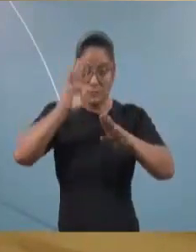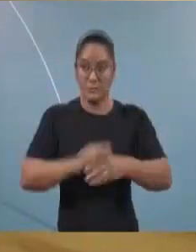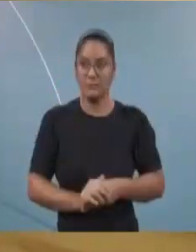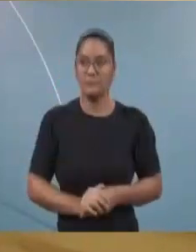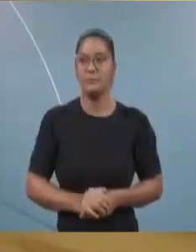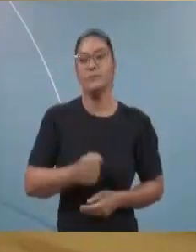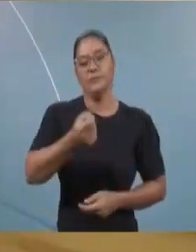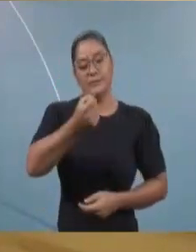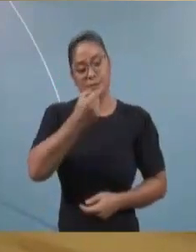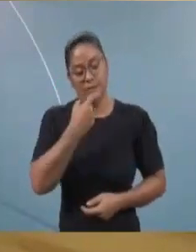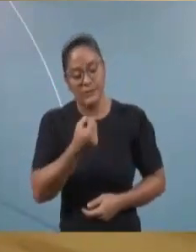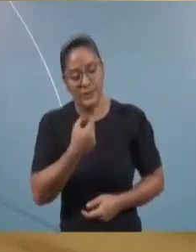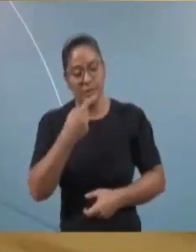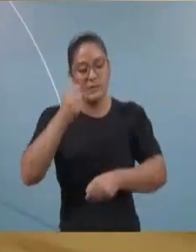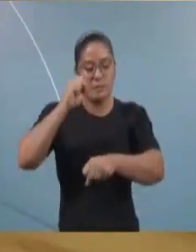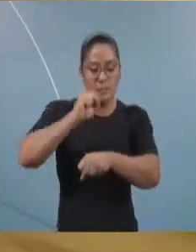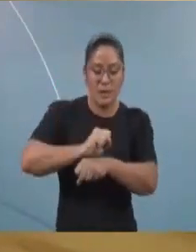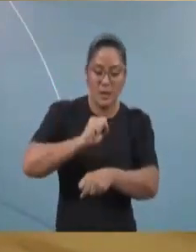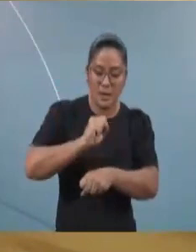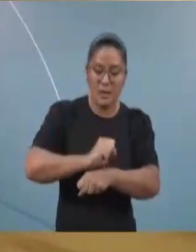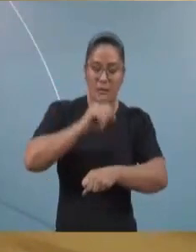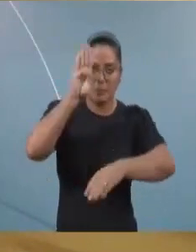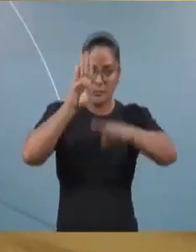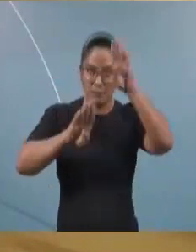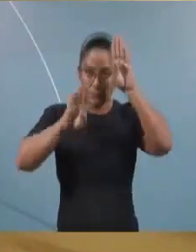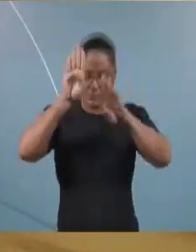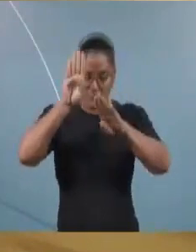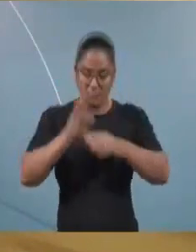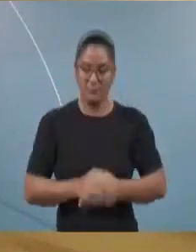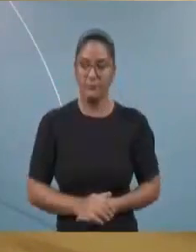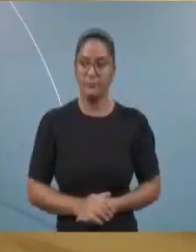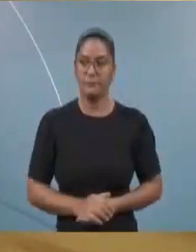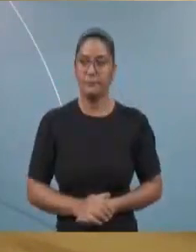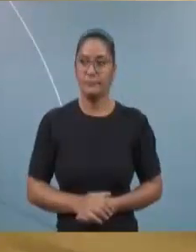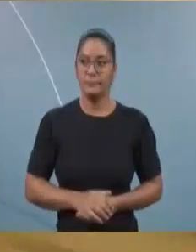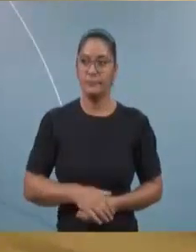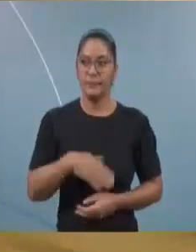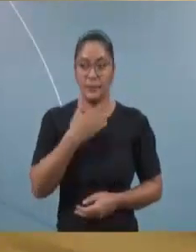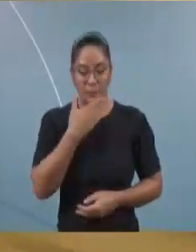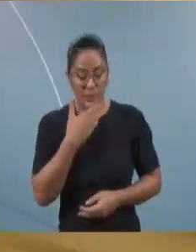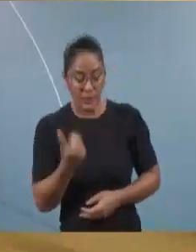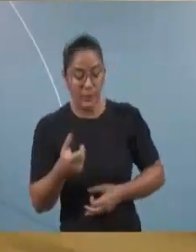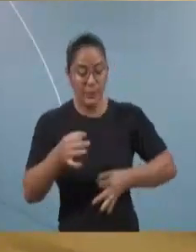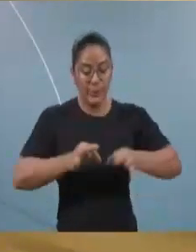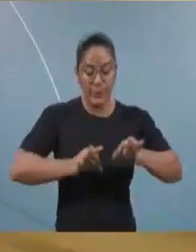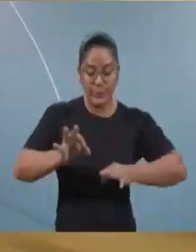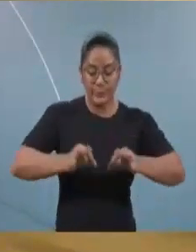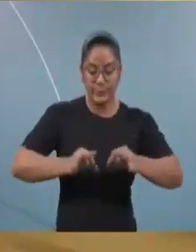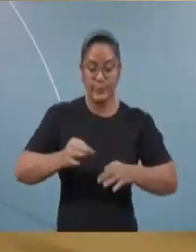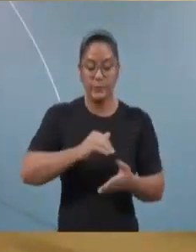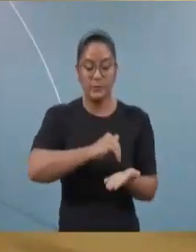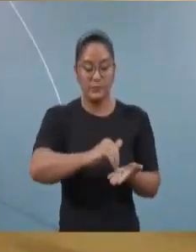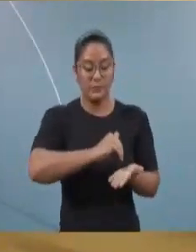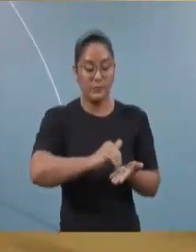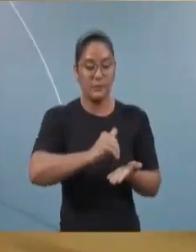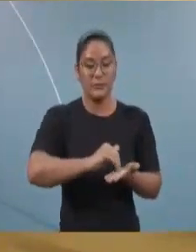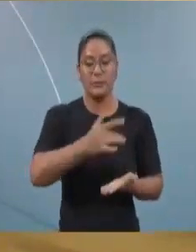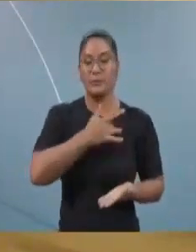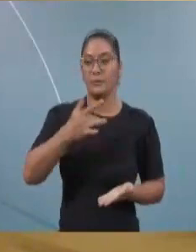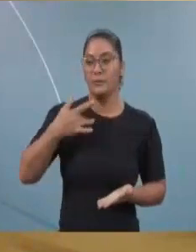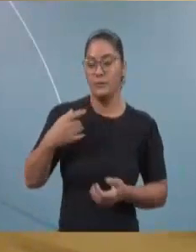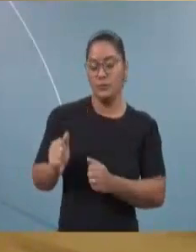medicamentos estão aguardando essa licitação que tem uma melhor organização da Secretaria de Saúde junto